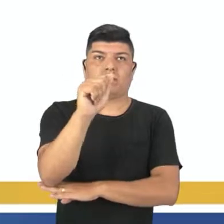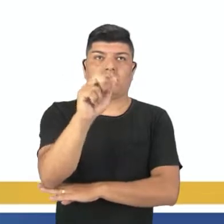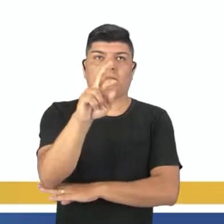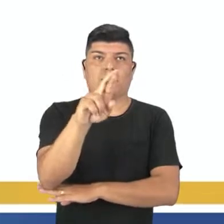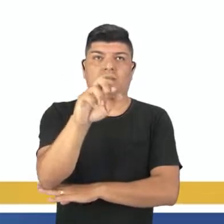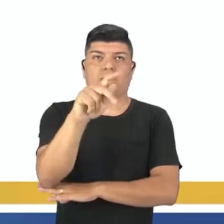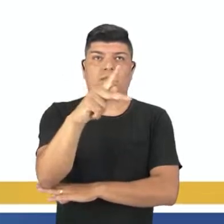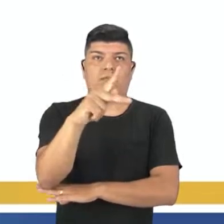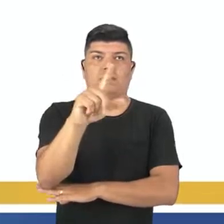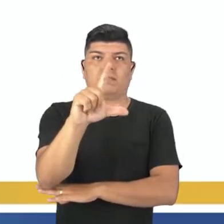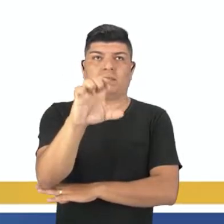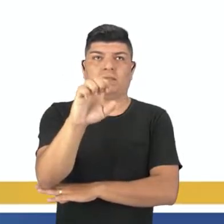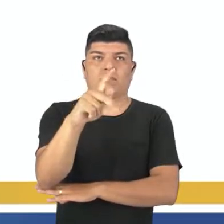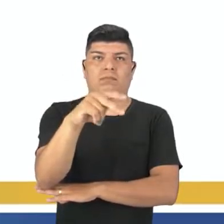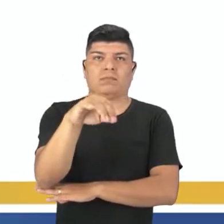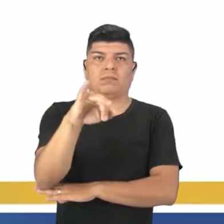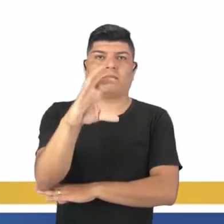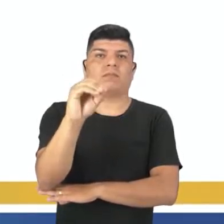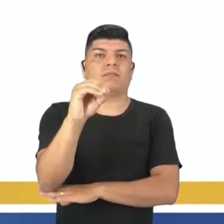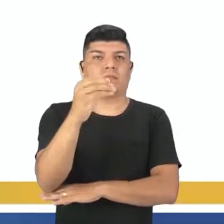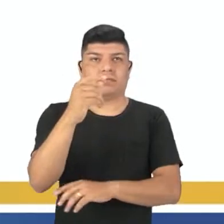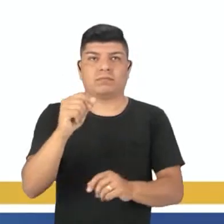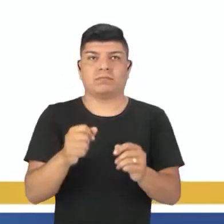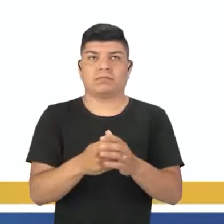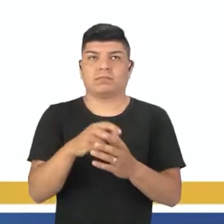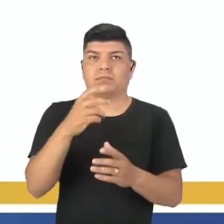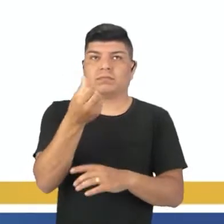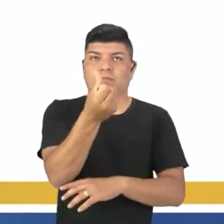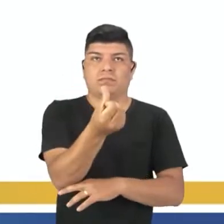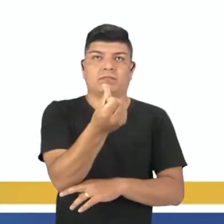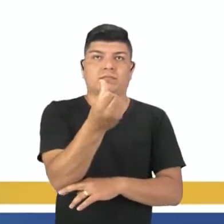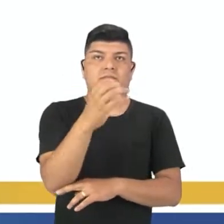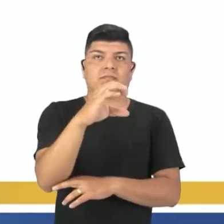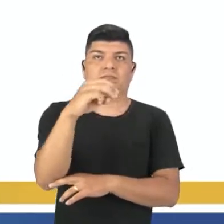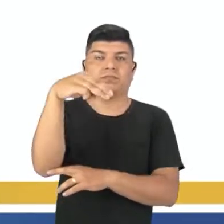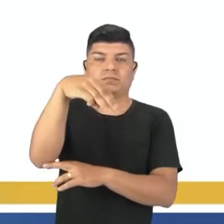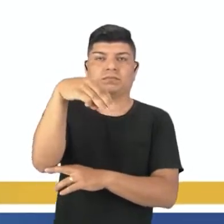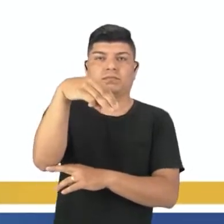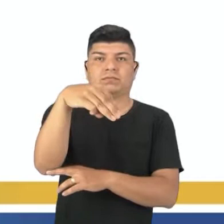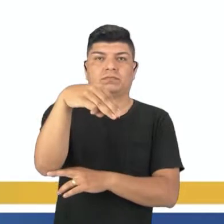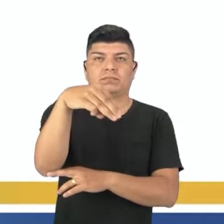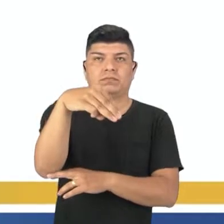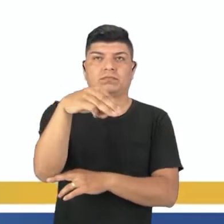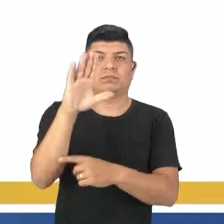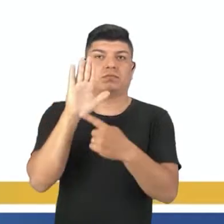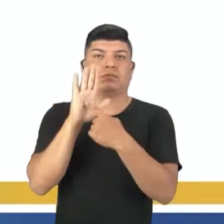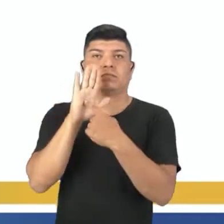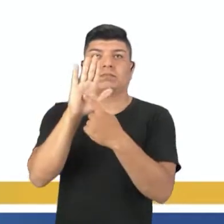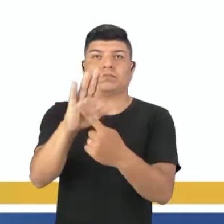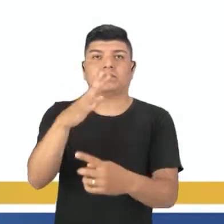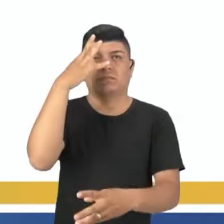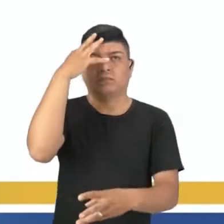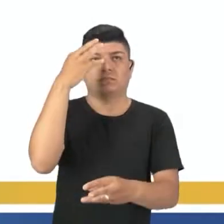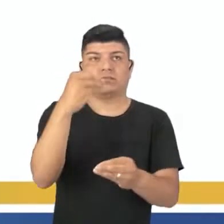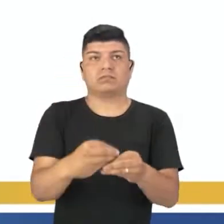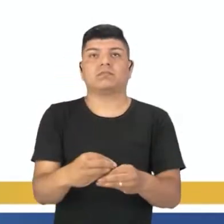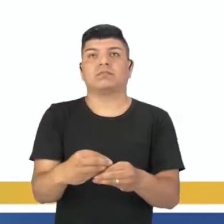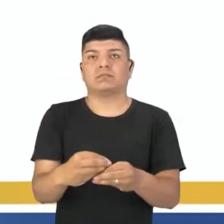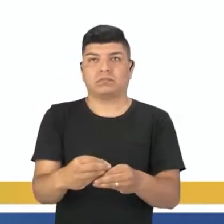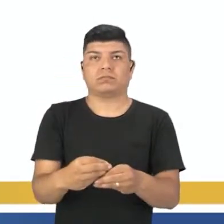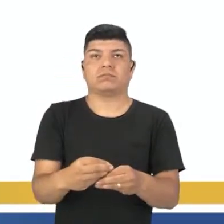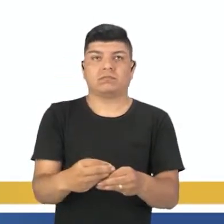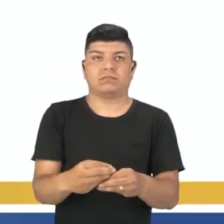cuja base é um quadrado de 6 centímetros de lado, aí como mostra a figura, né? E sabendo aí que o comprimento